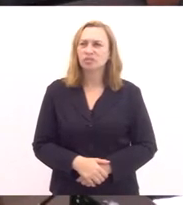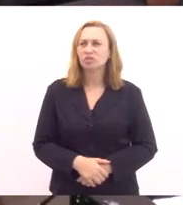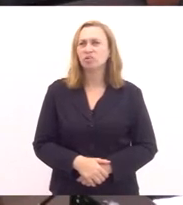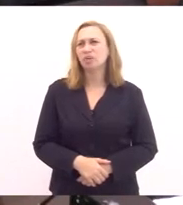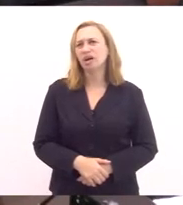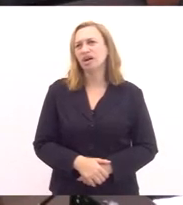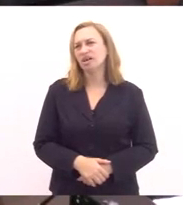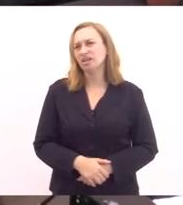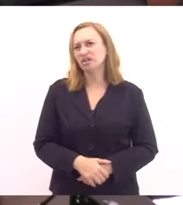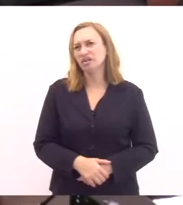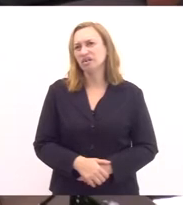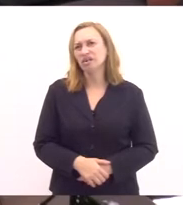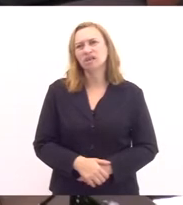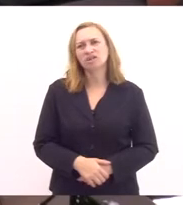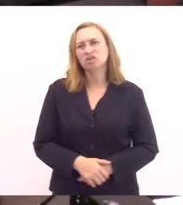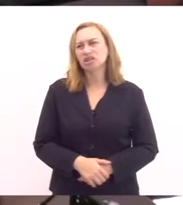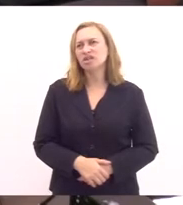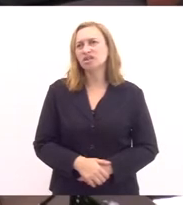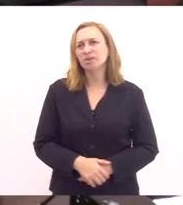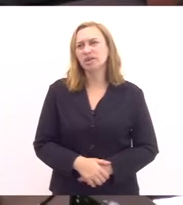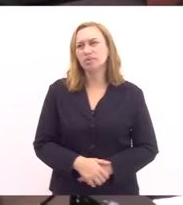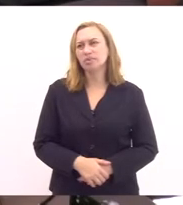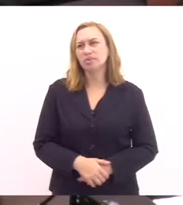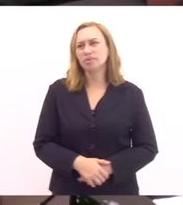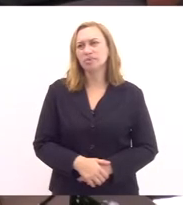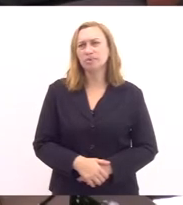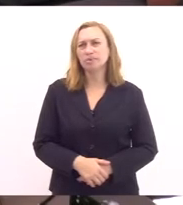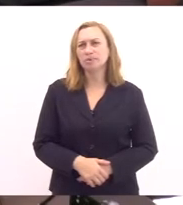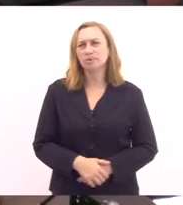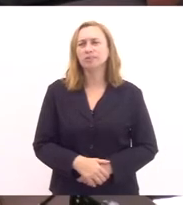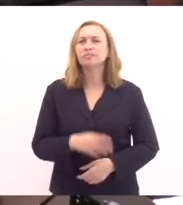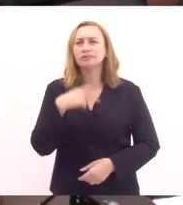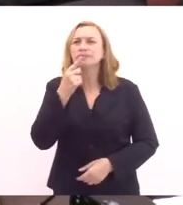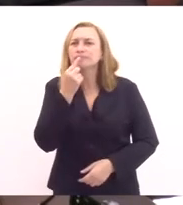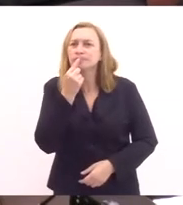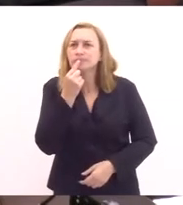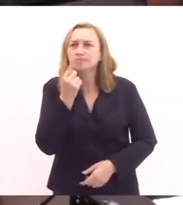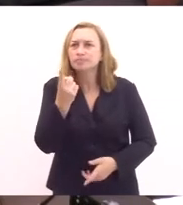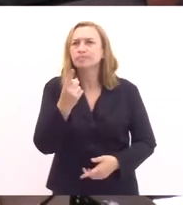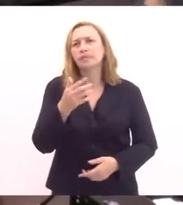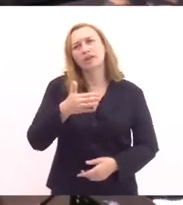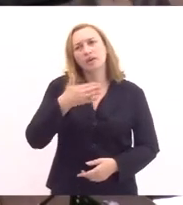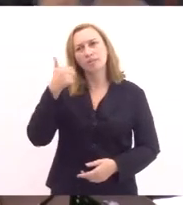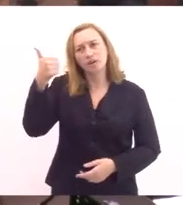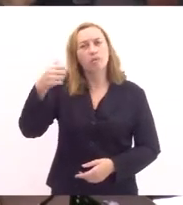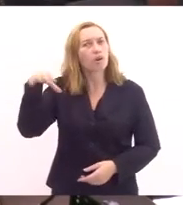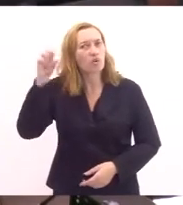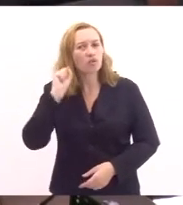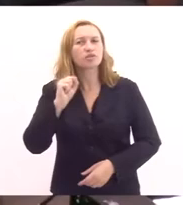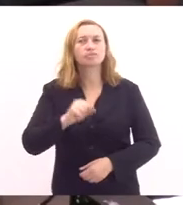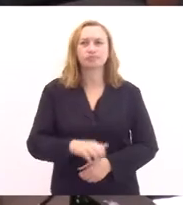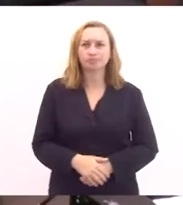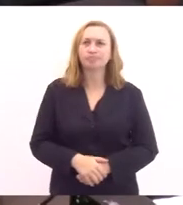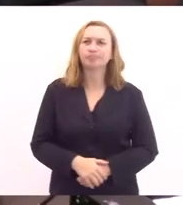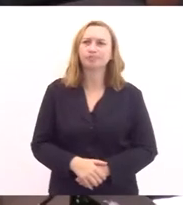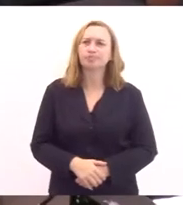fala bem pertinho assim que que o som é direcional aí aí